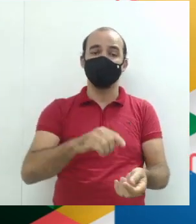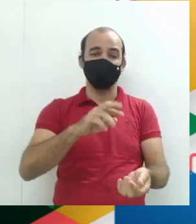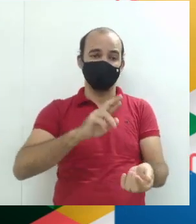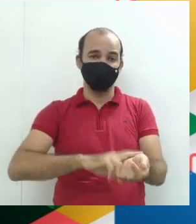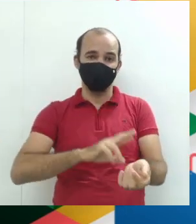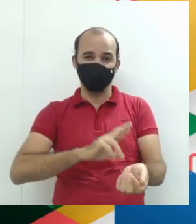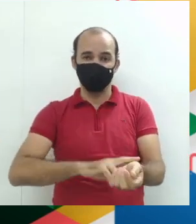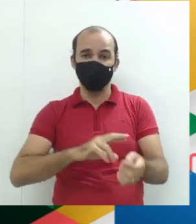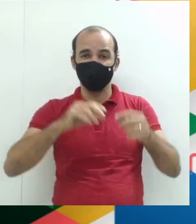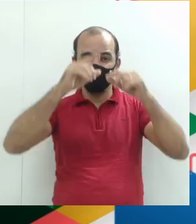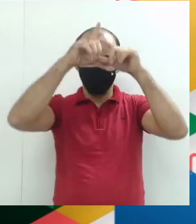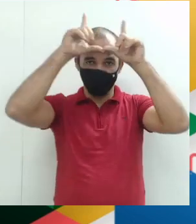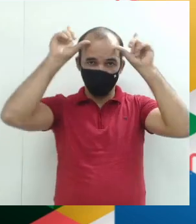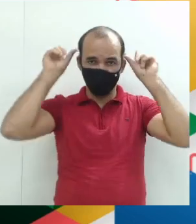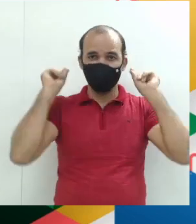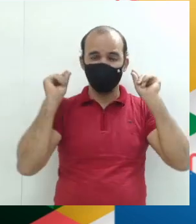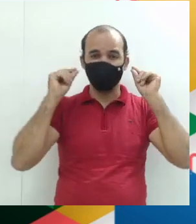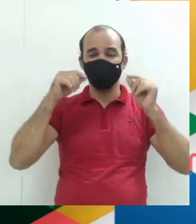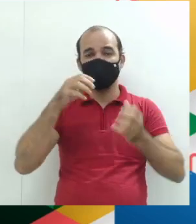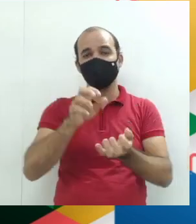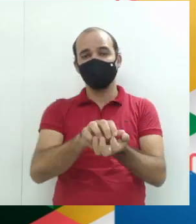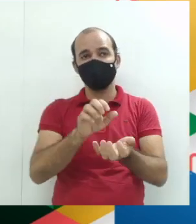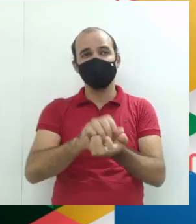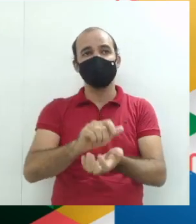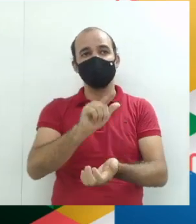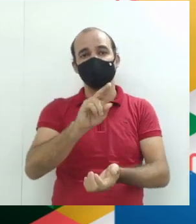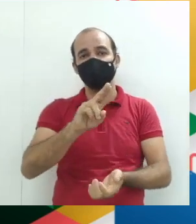na dramaticidade das músicas